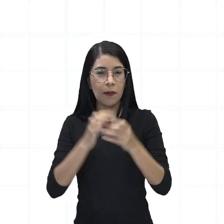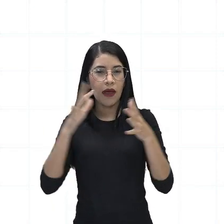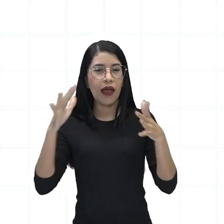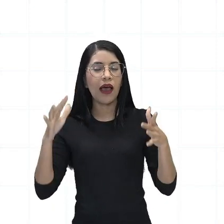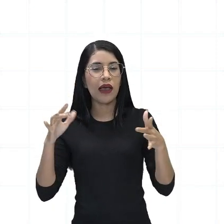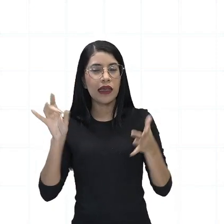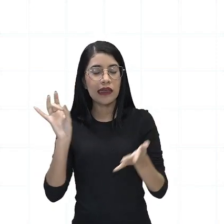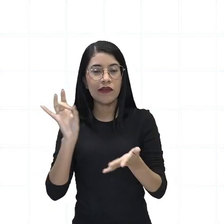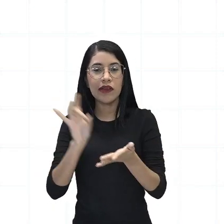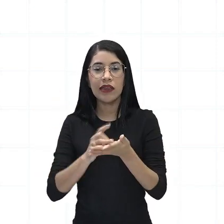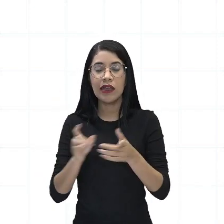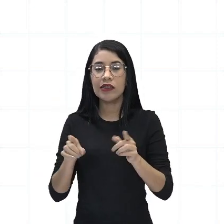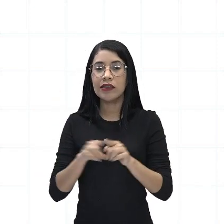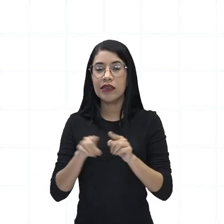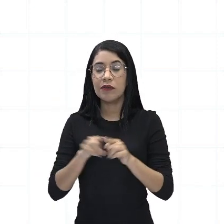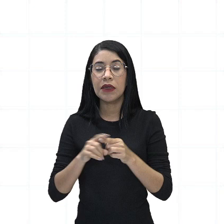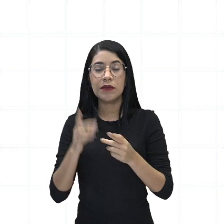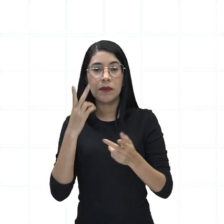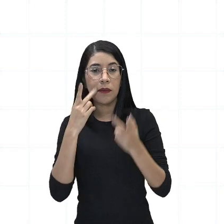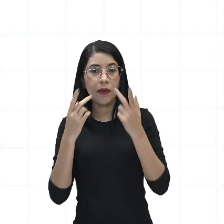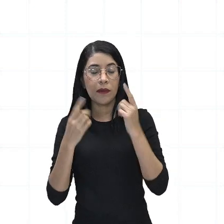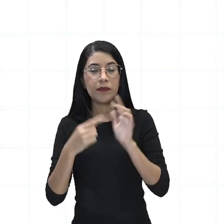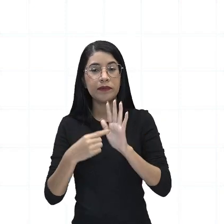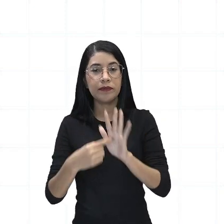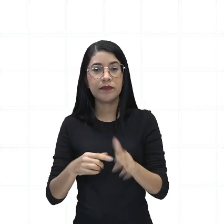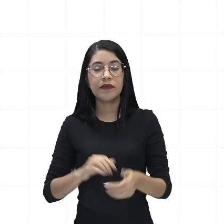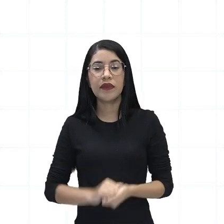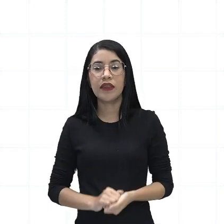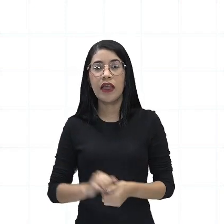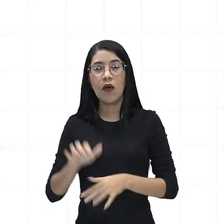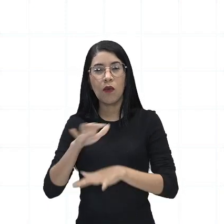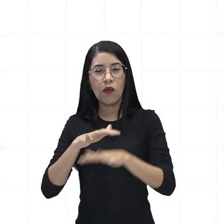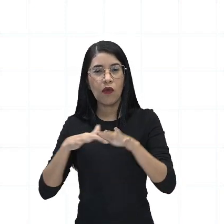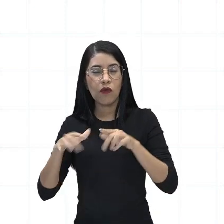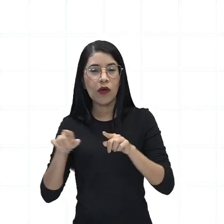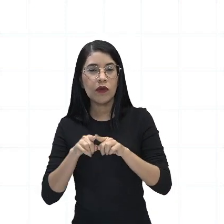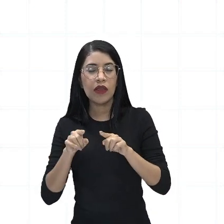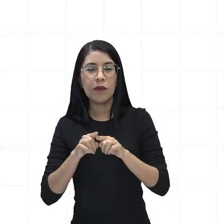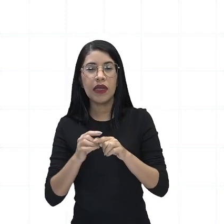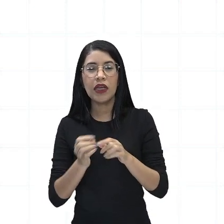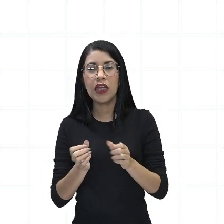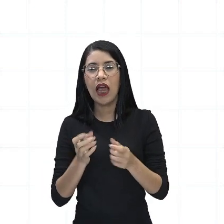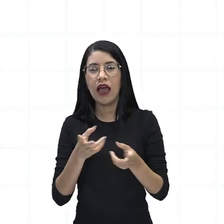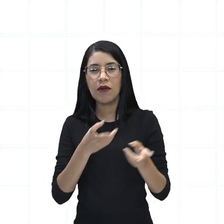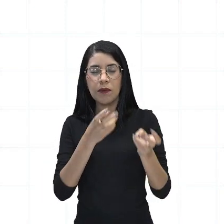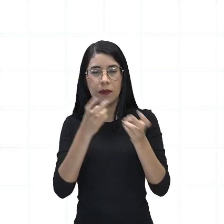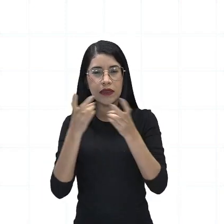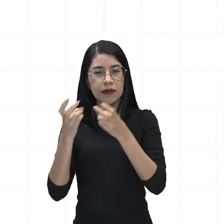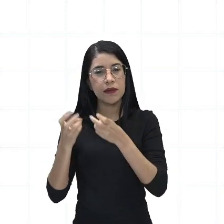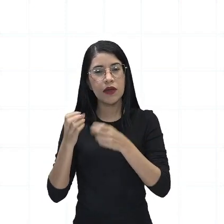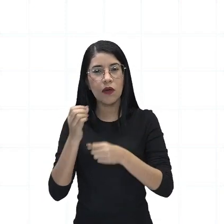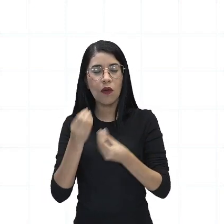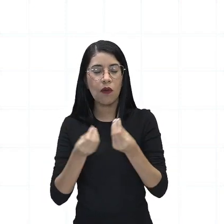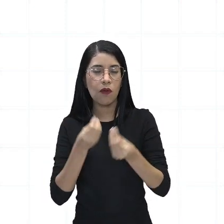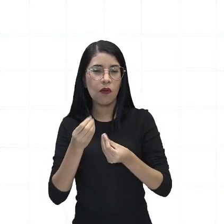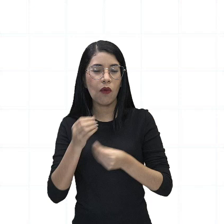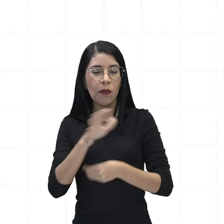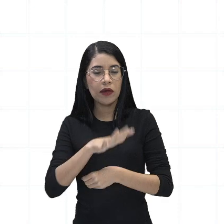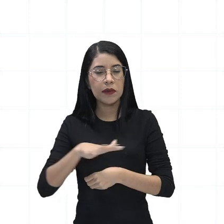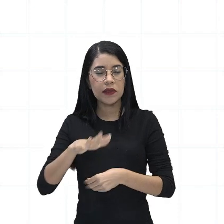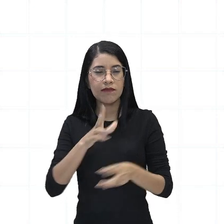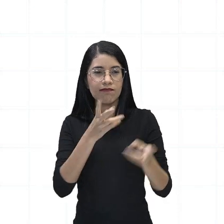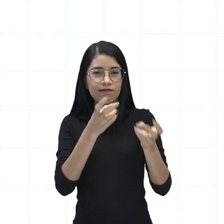realismo à performance, aumentando o envolvimento e a experiência do público. Alguns elementos comuns de